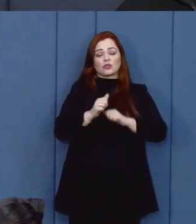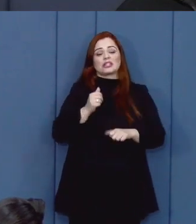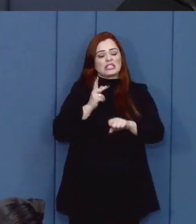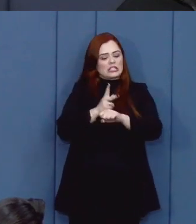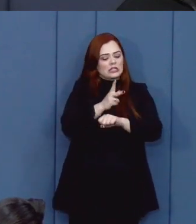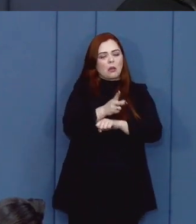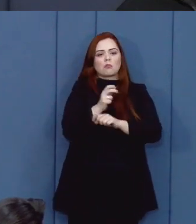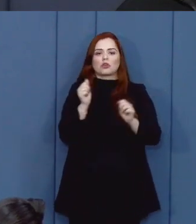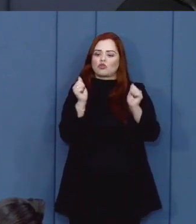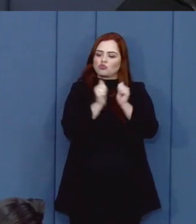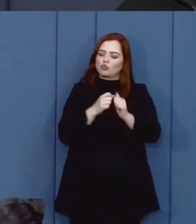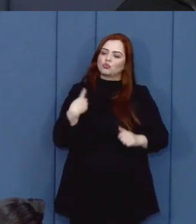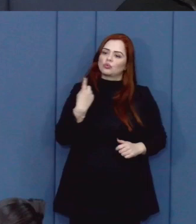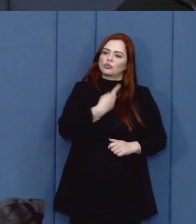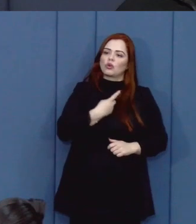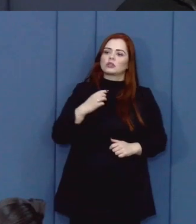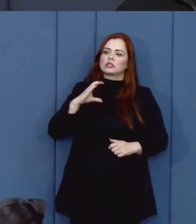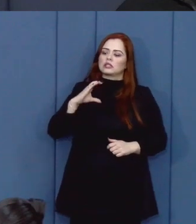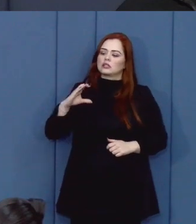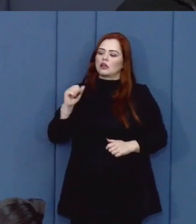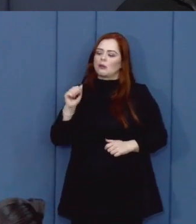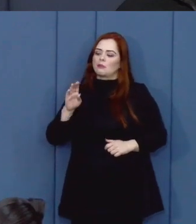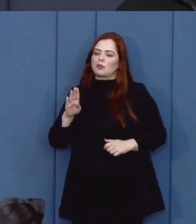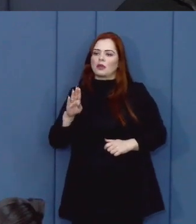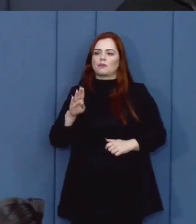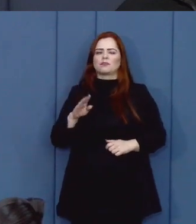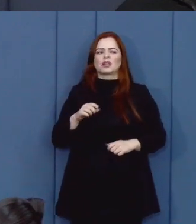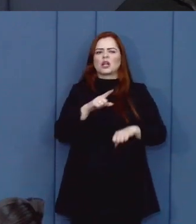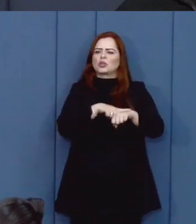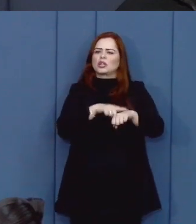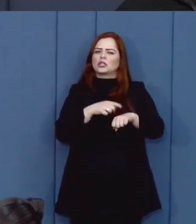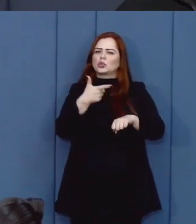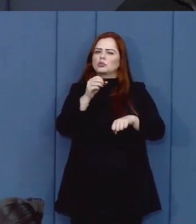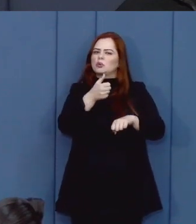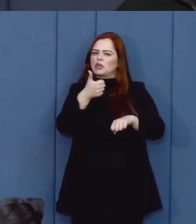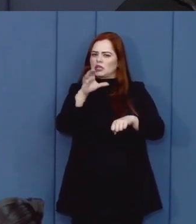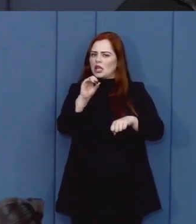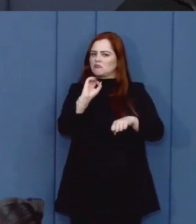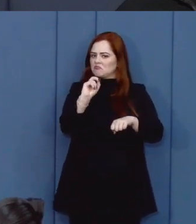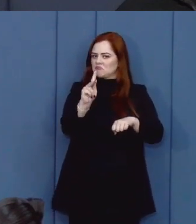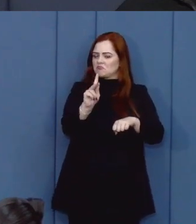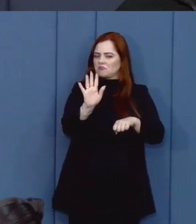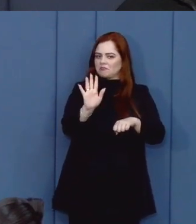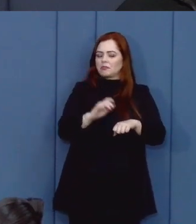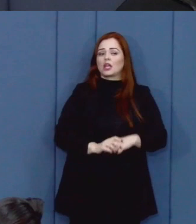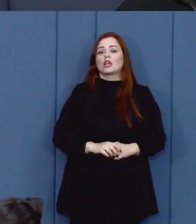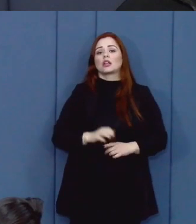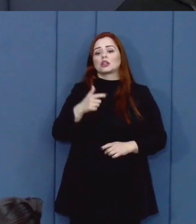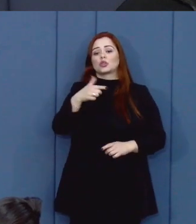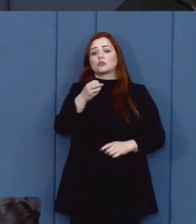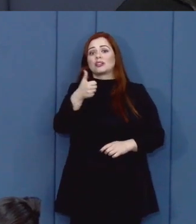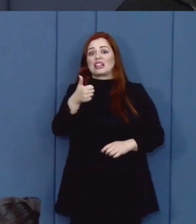frente da condução do CCAB ao longo... Quanto tempo, André? Desde 2010, né?